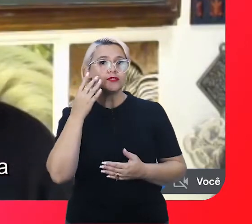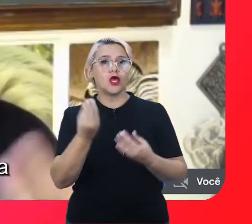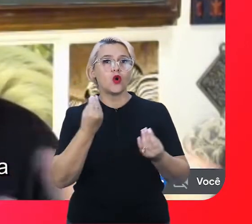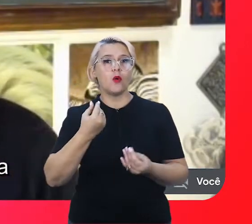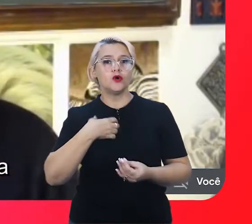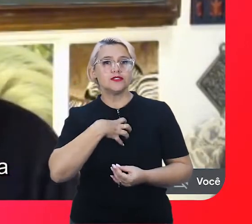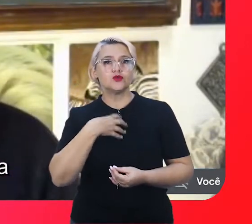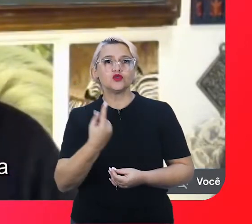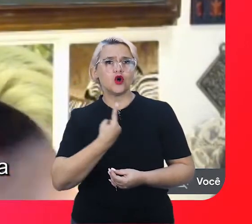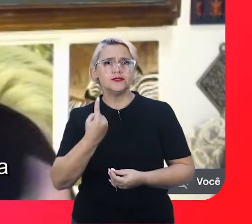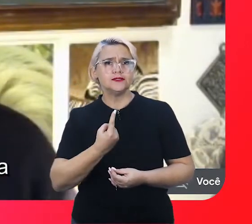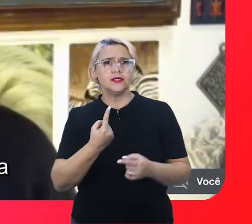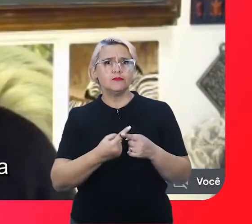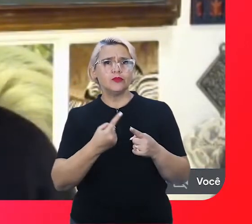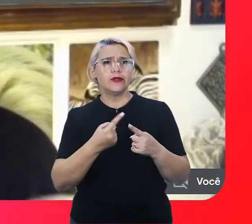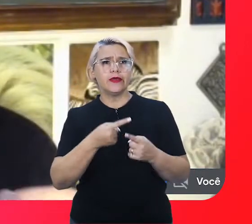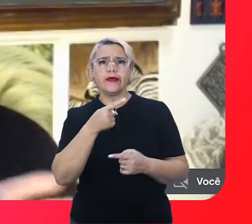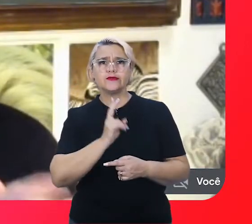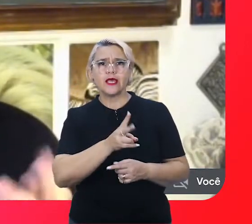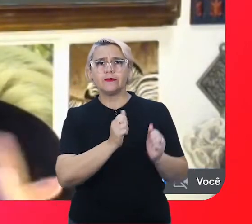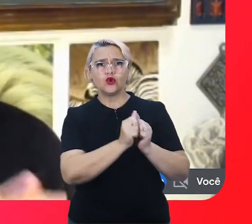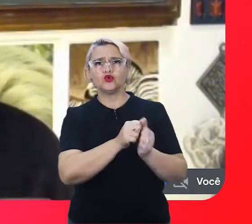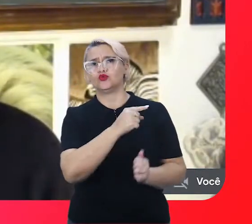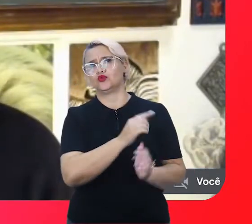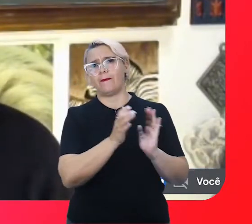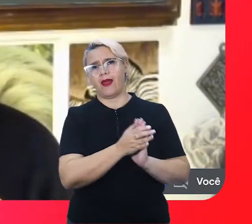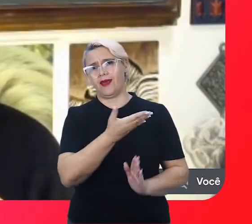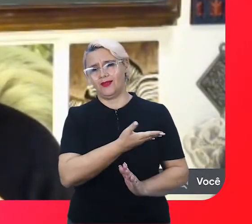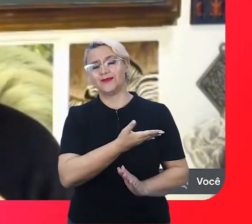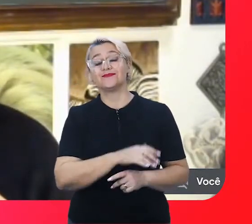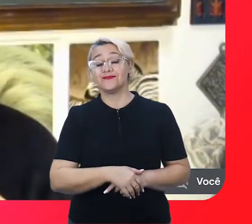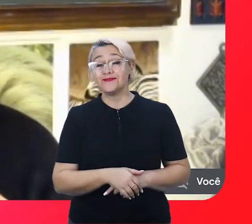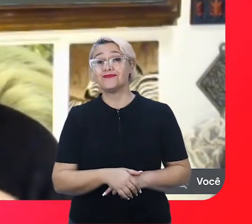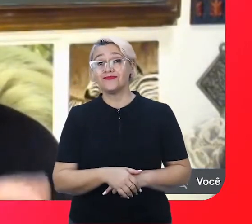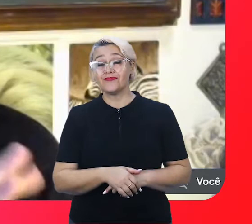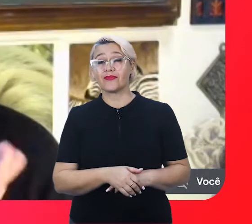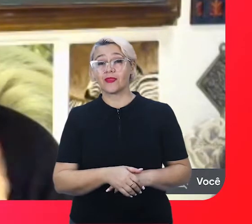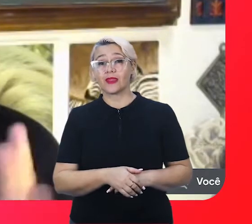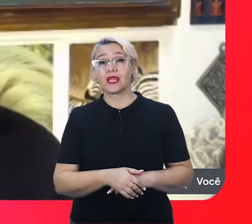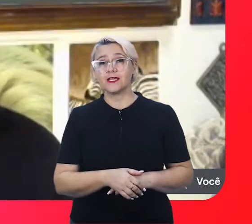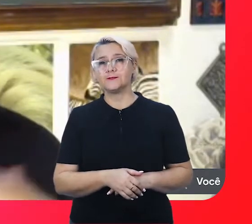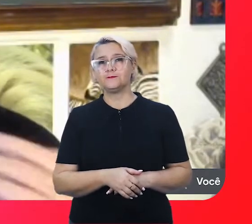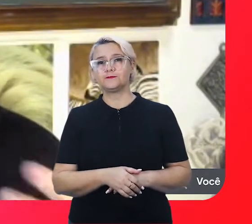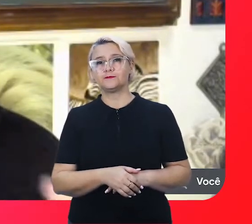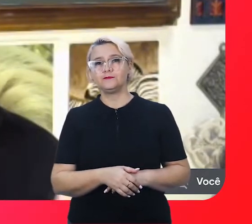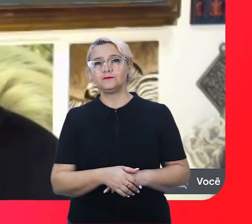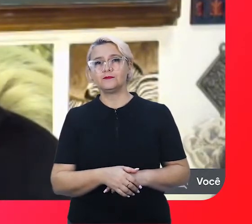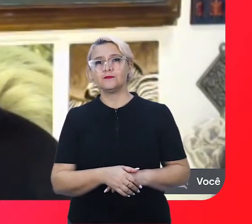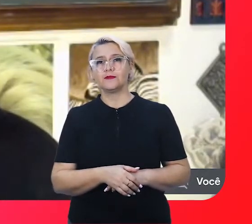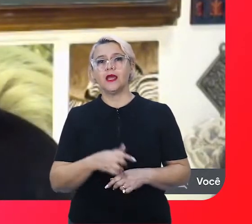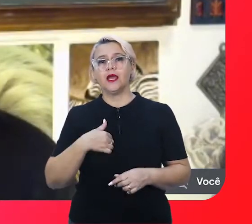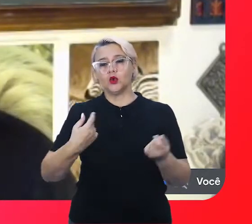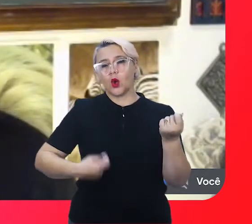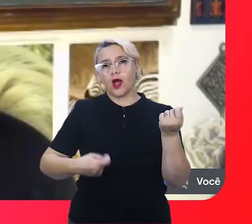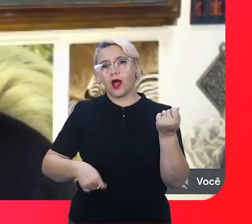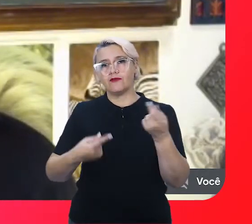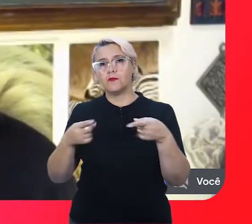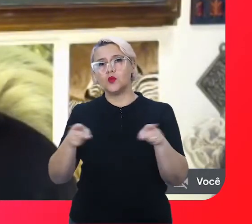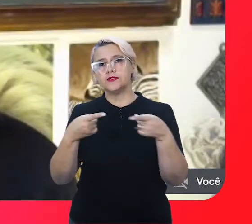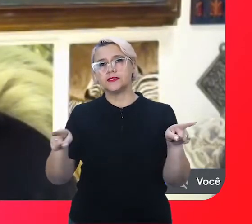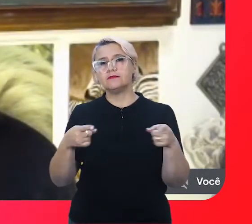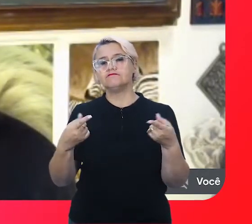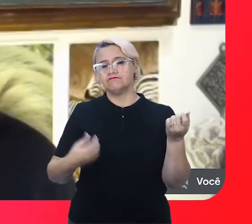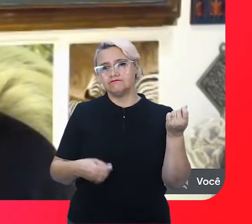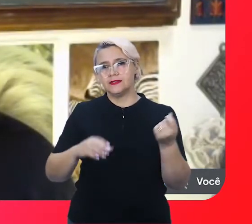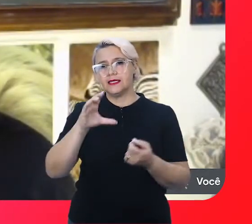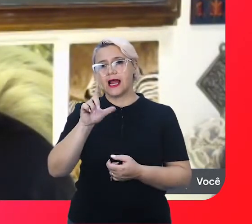sozinha sem estar com ele, né? Uhum. Mas eu assim, eu tocava oboé, tocava música clássica, estudei